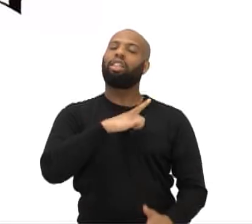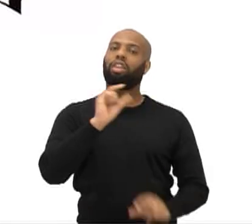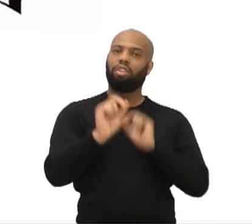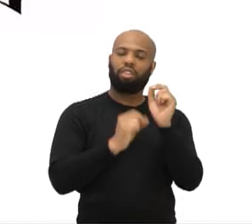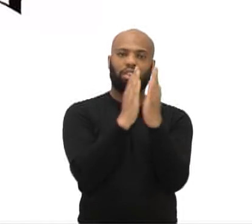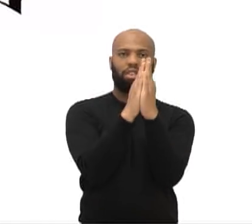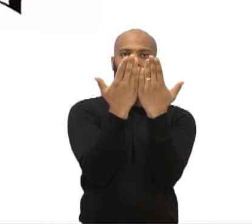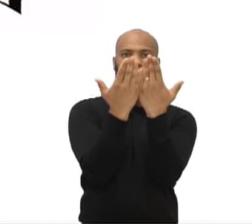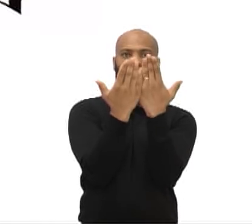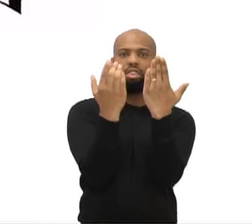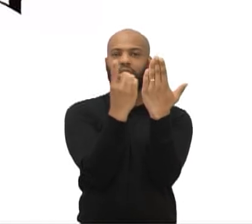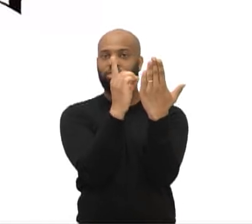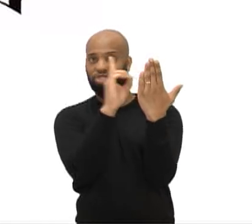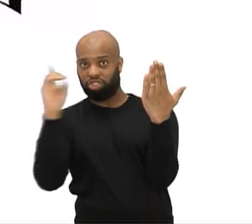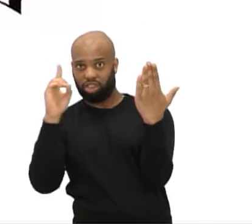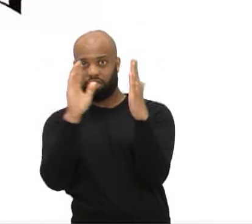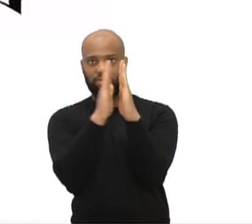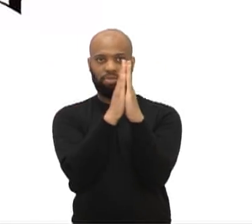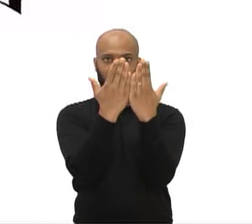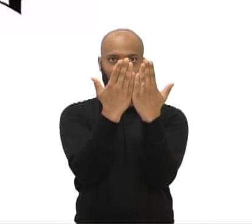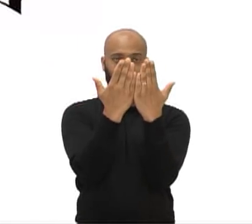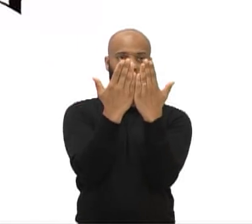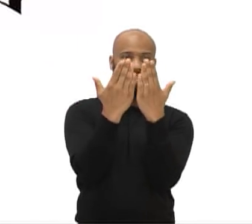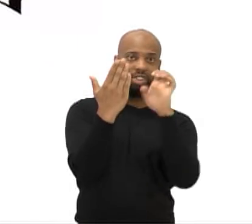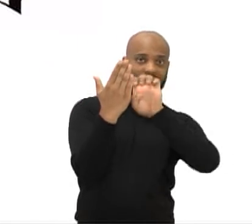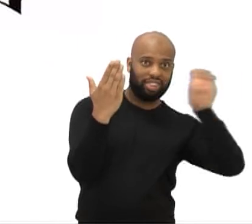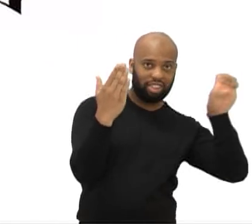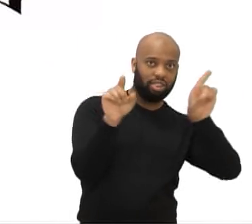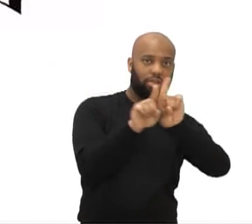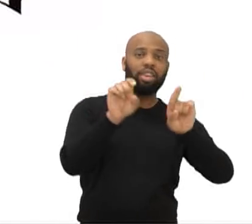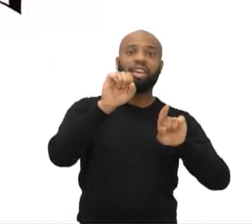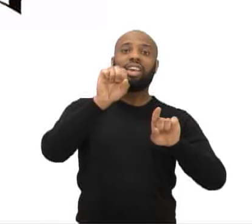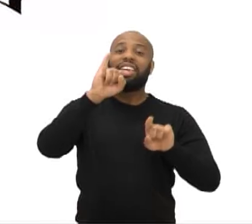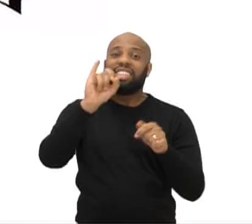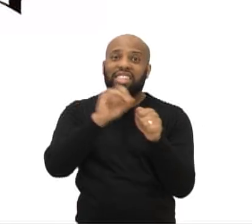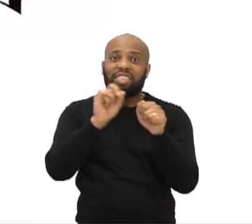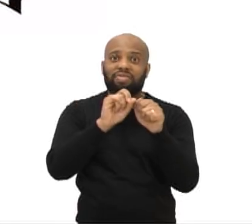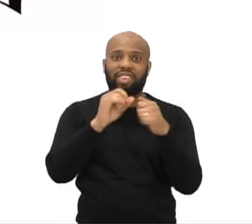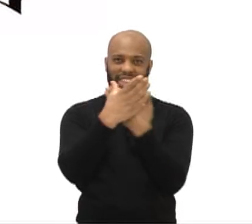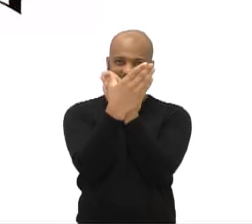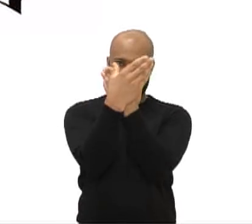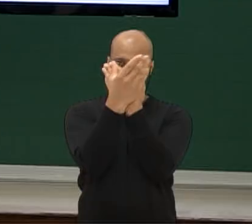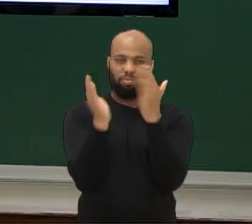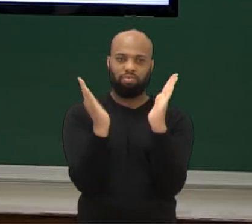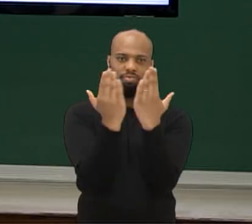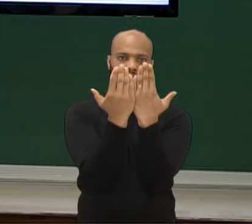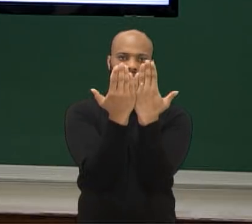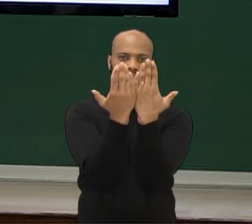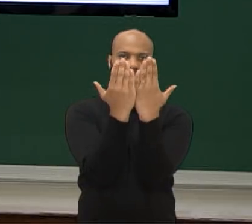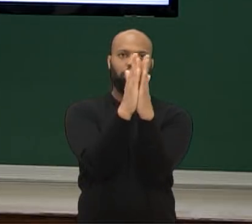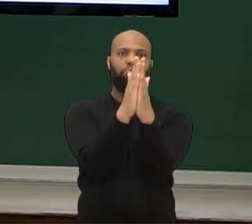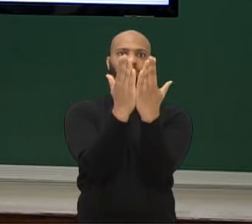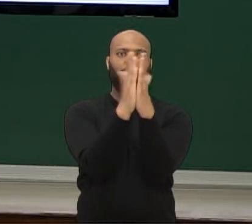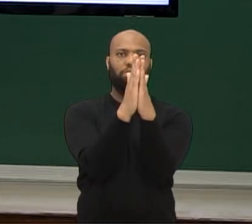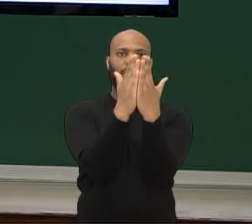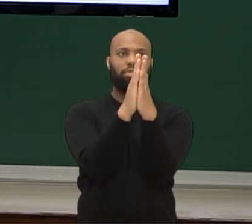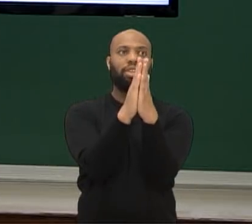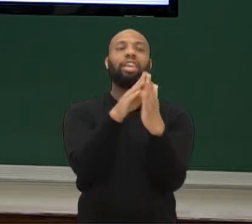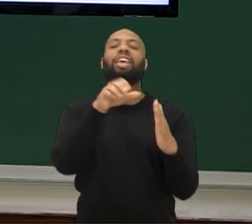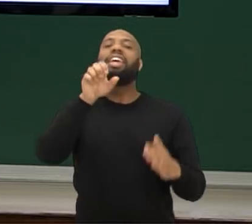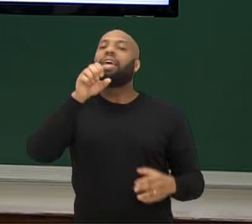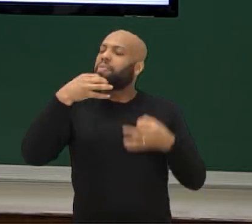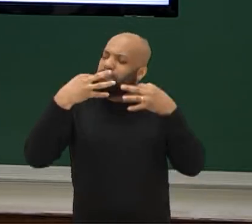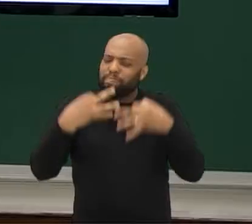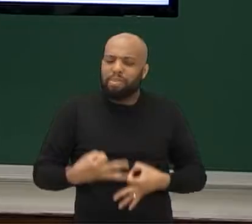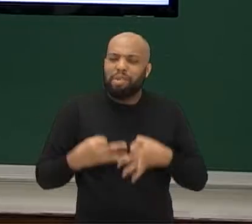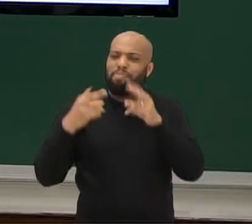esquerdo. Efetuando a dobra dessa figura, nós podemos perceber que o ponto de um lado se encontra